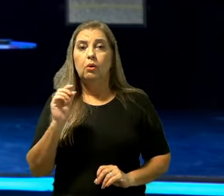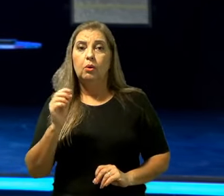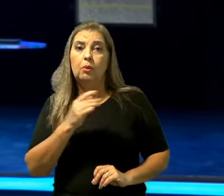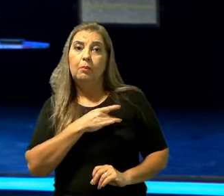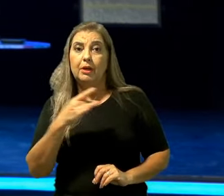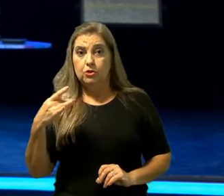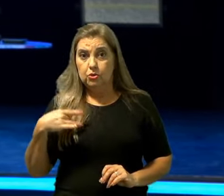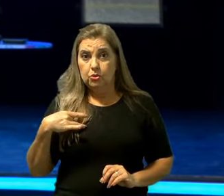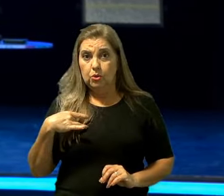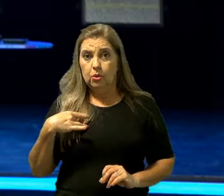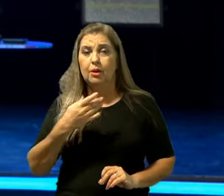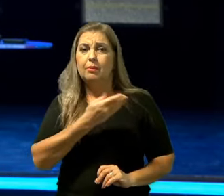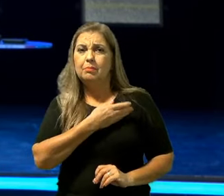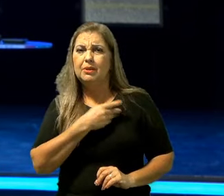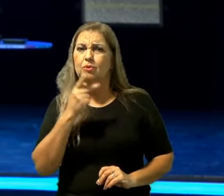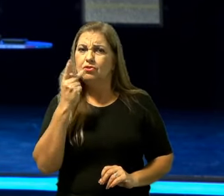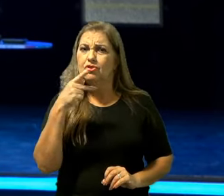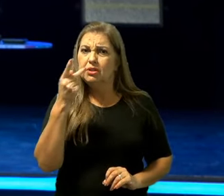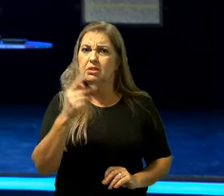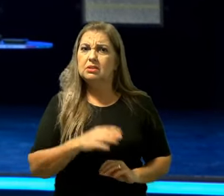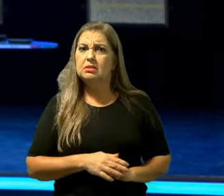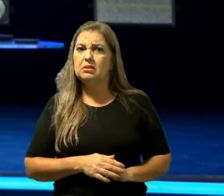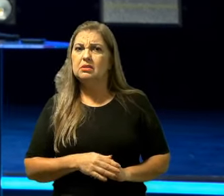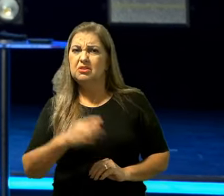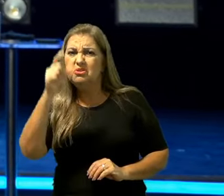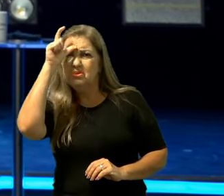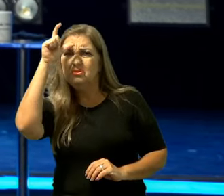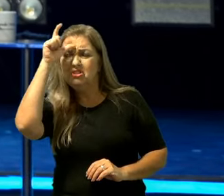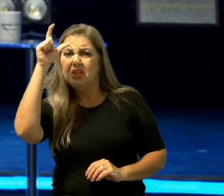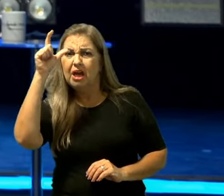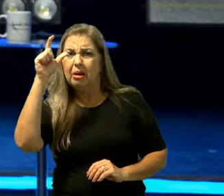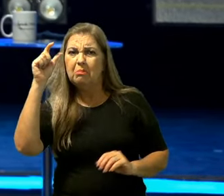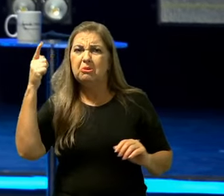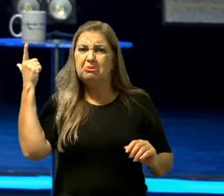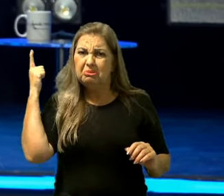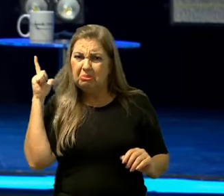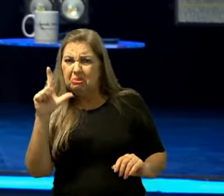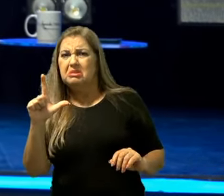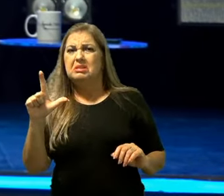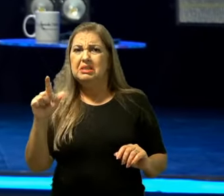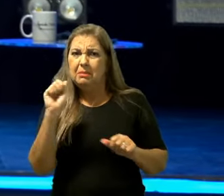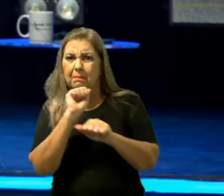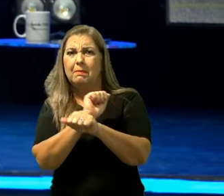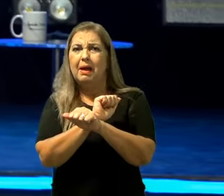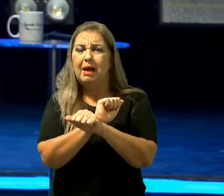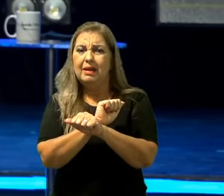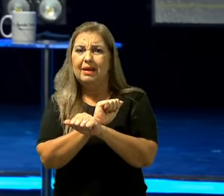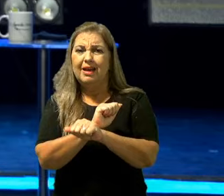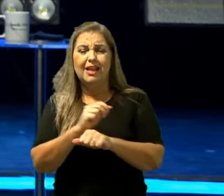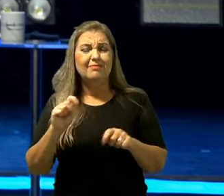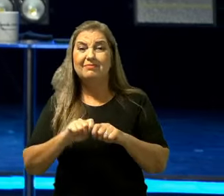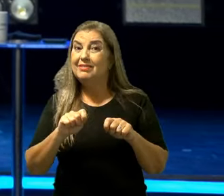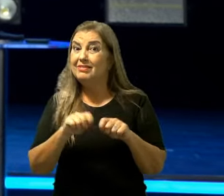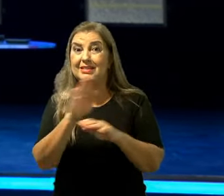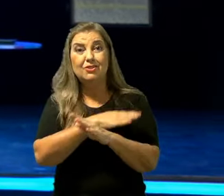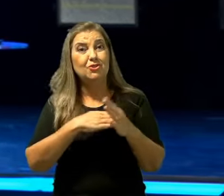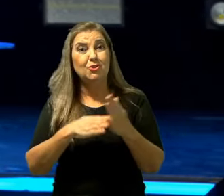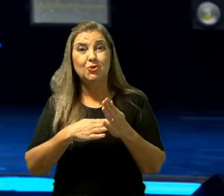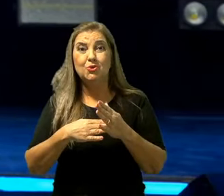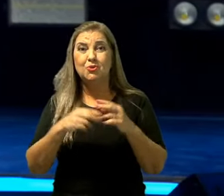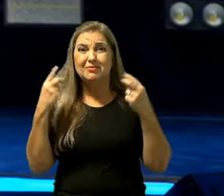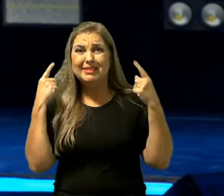Um pastor amigo, certa vez ele disse que se o diabo ele não conseguir te paralisar, ele vai fazer de tudo para tentar